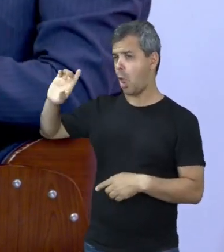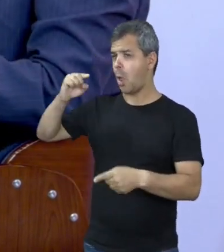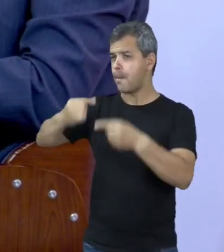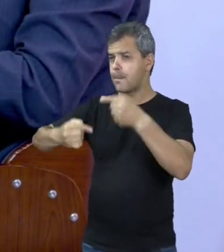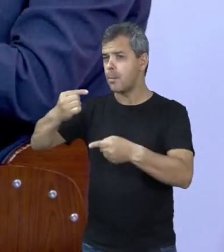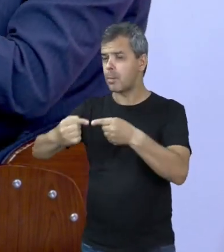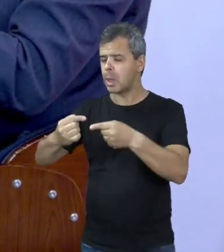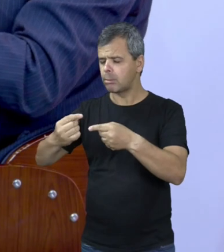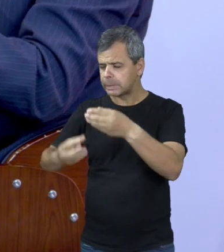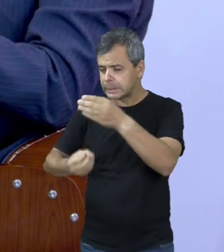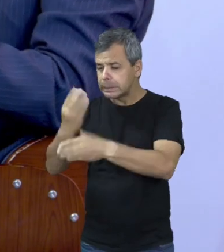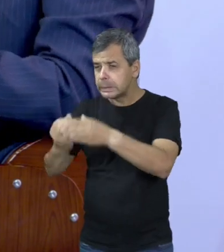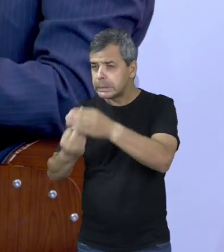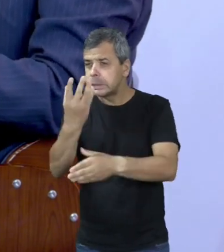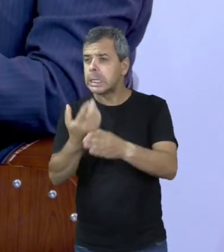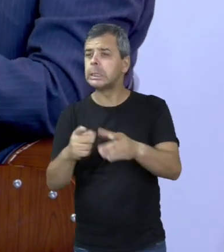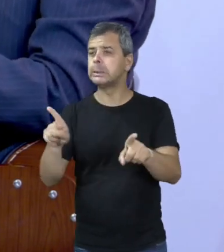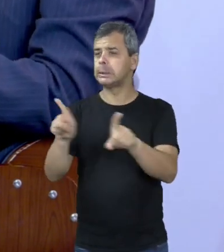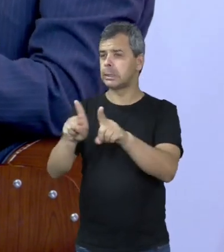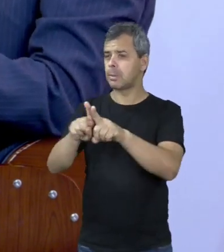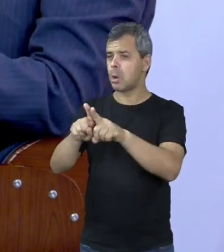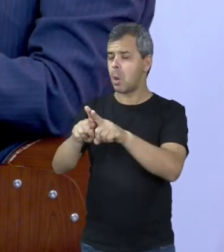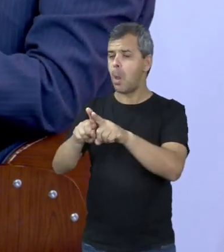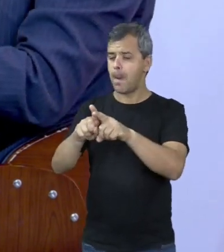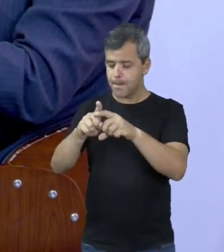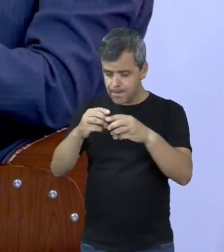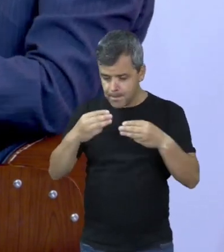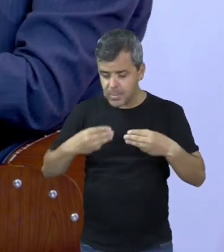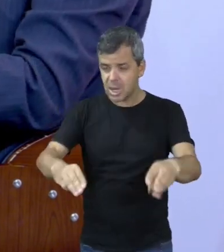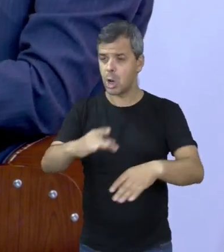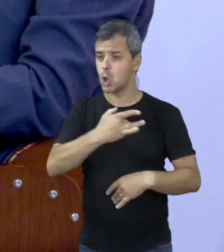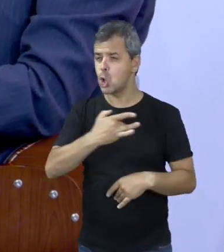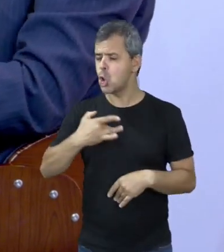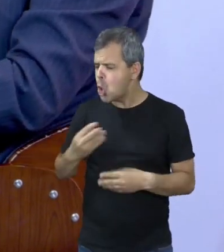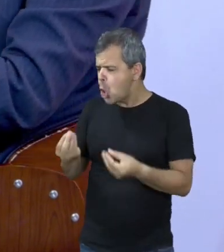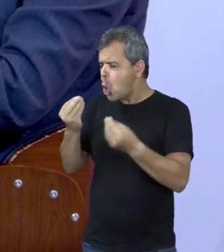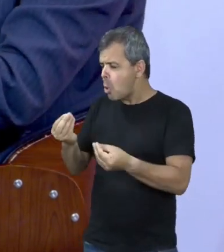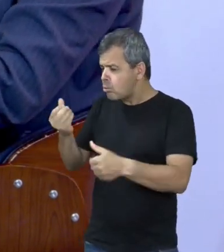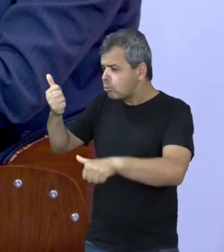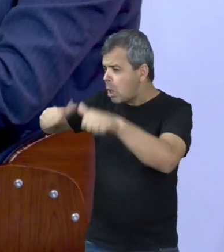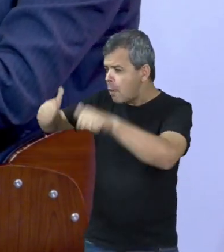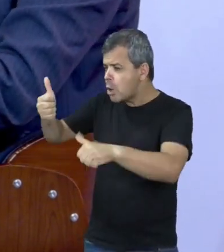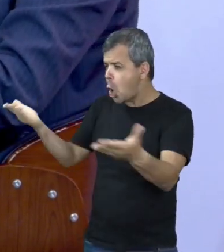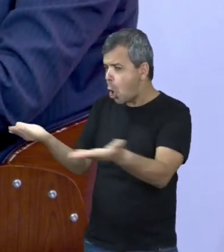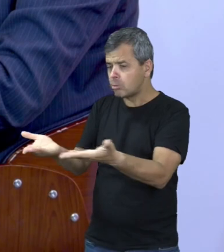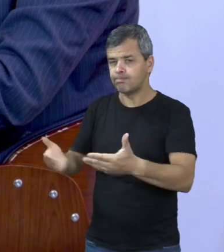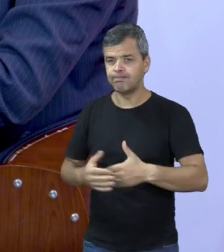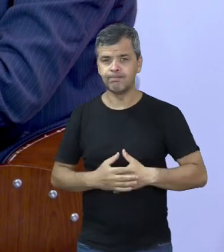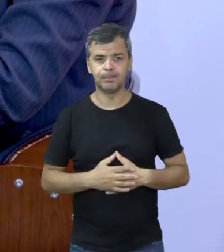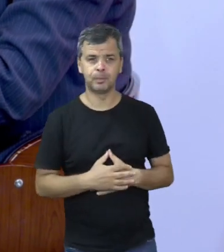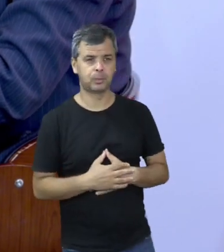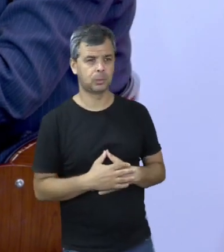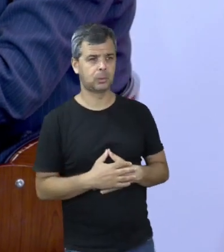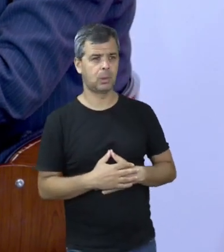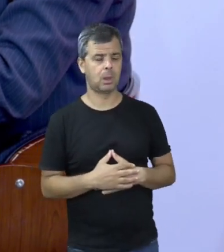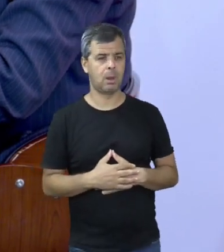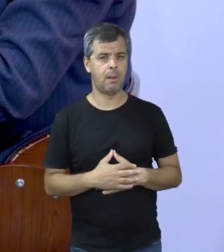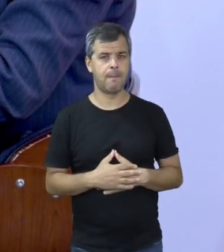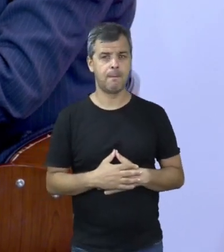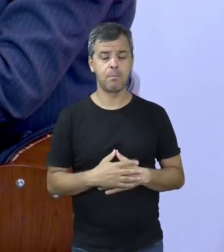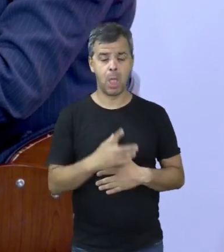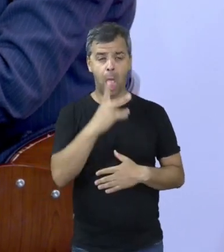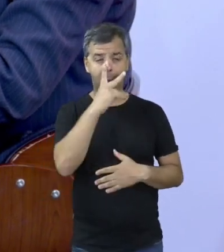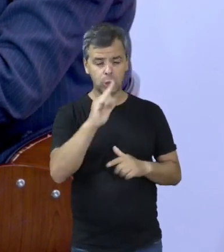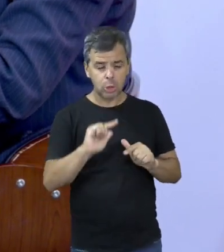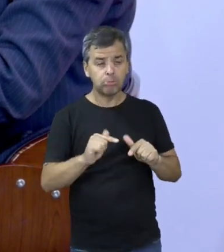que estão sendo implementadas também pelo Ministério da Saúde? Como é que você avalia isso hoje, Alícia? Acho que